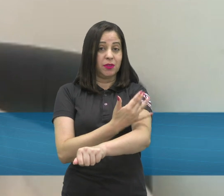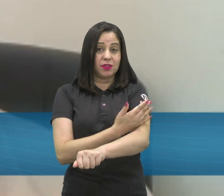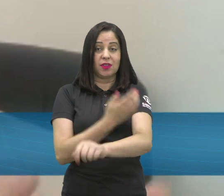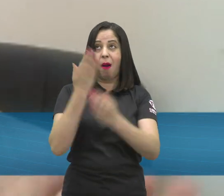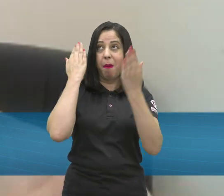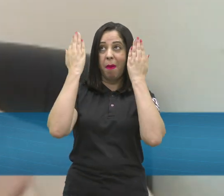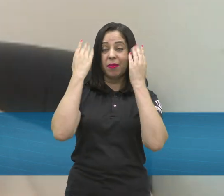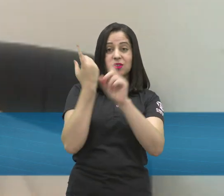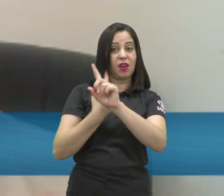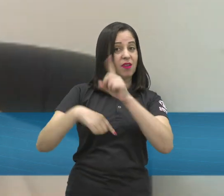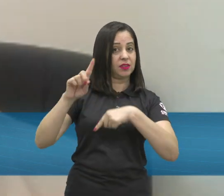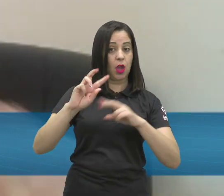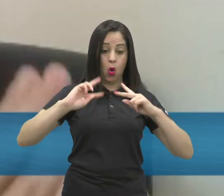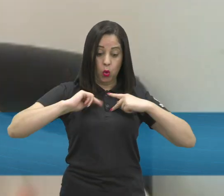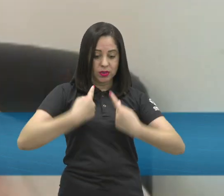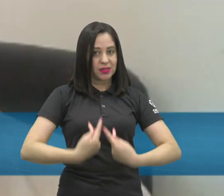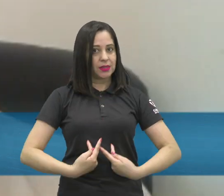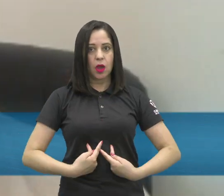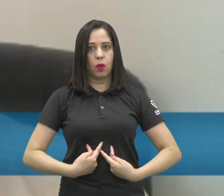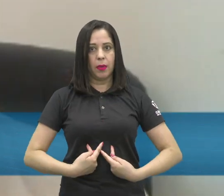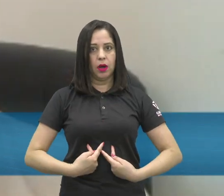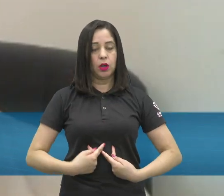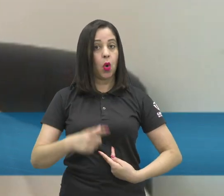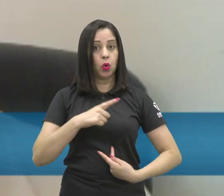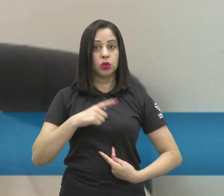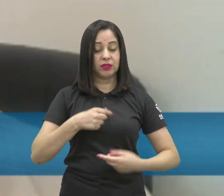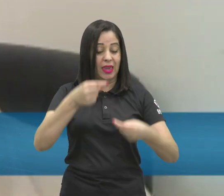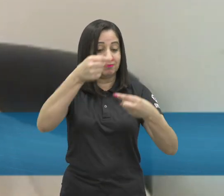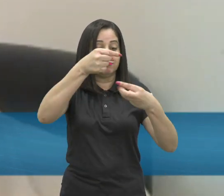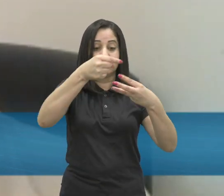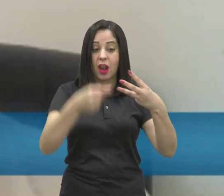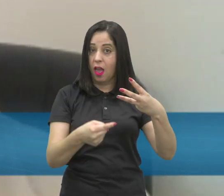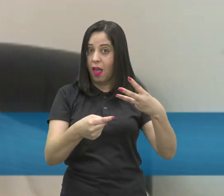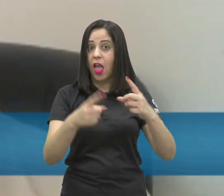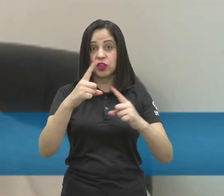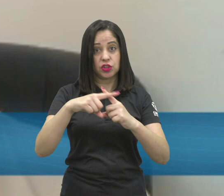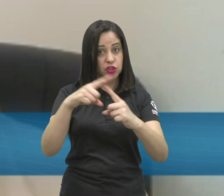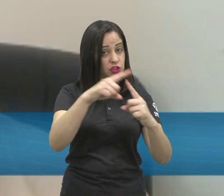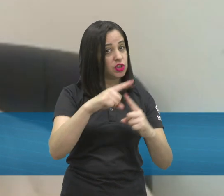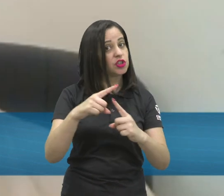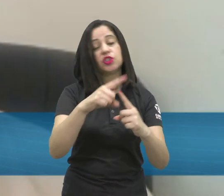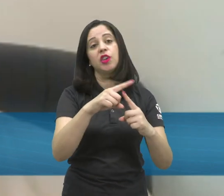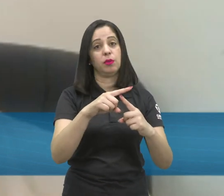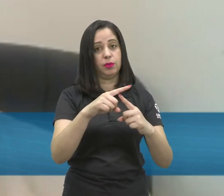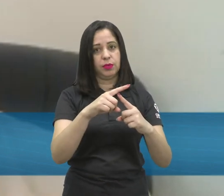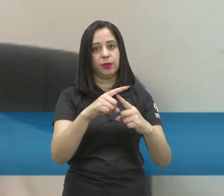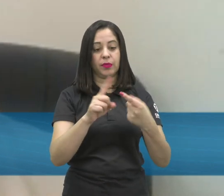emocional. E também o ser humano, a gente não pode esquecer que o ser humano é biopsicossocial. Então, essa faceta da solidariedade é uma faceta